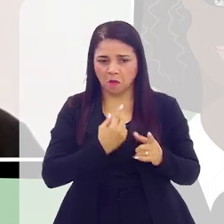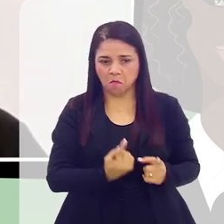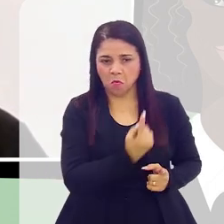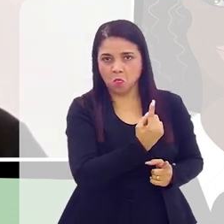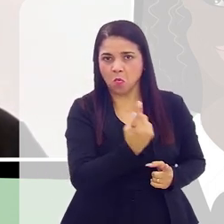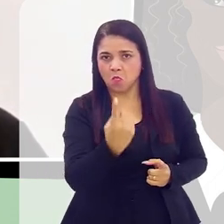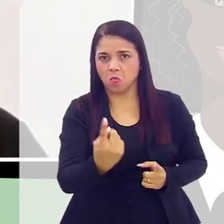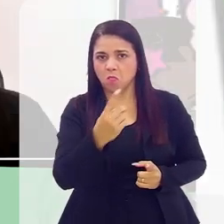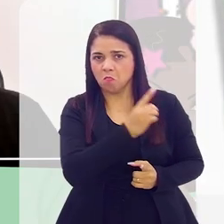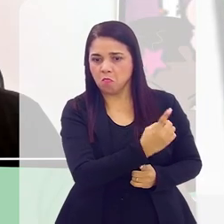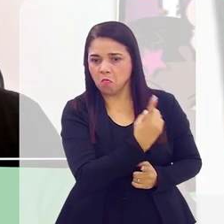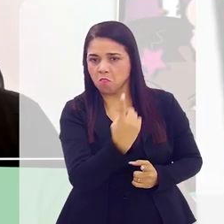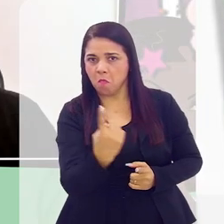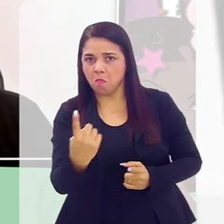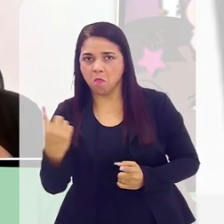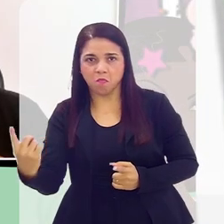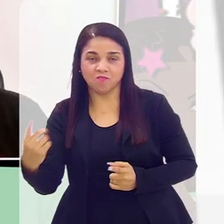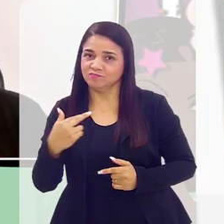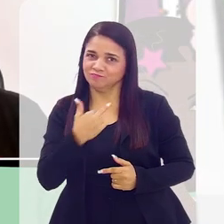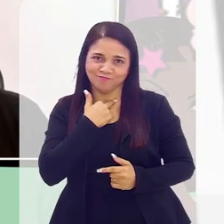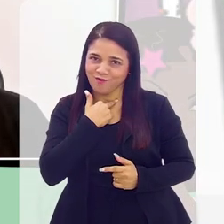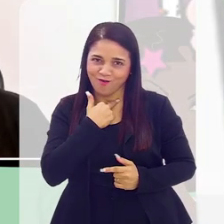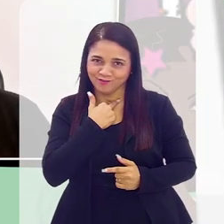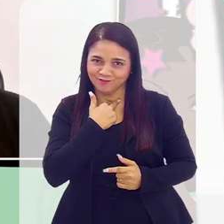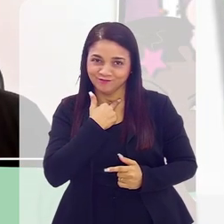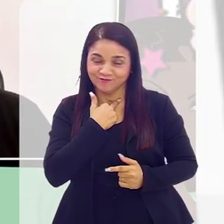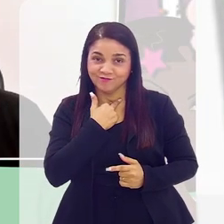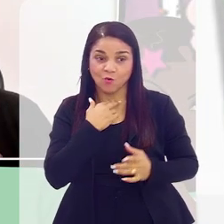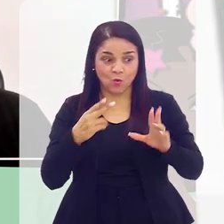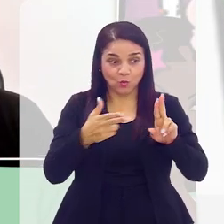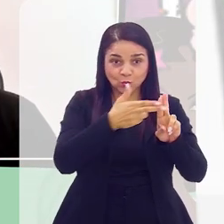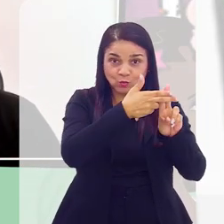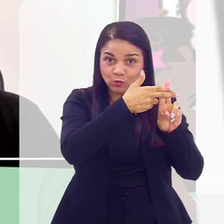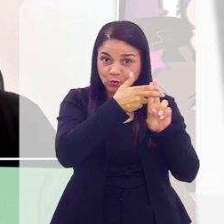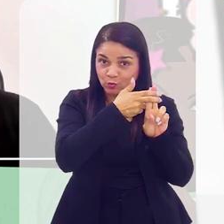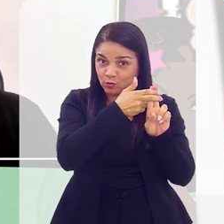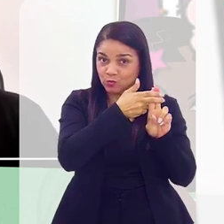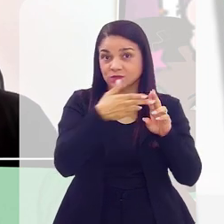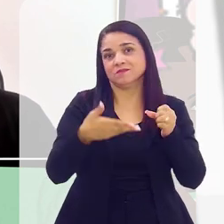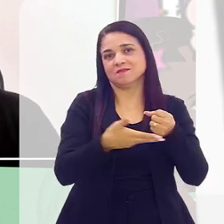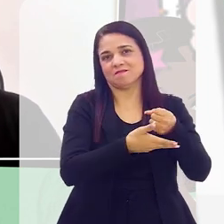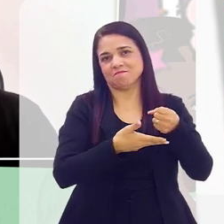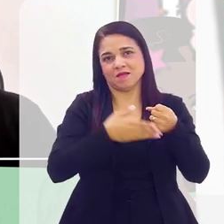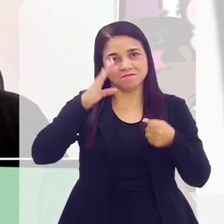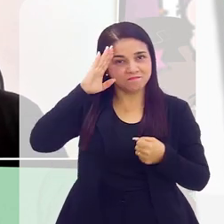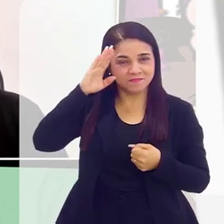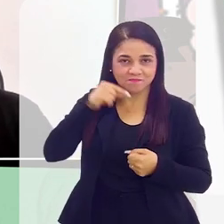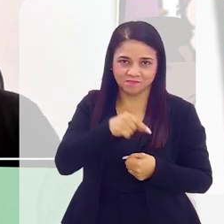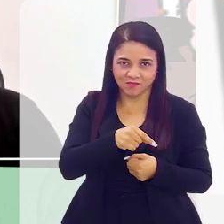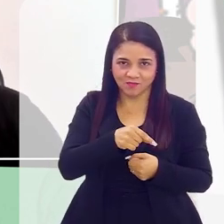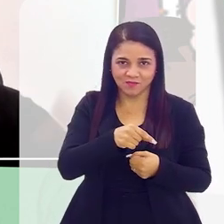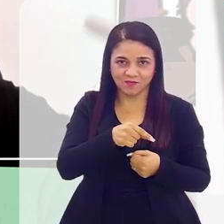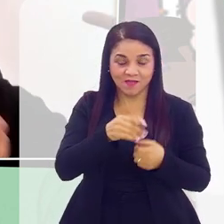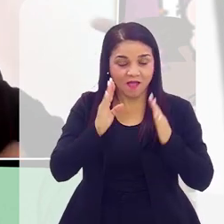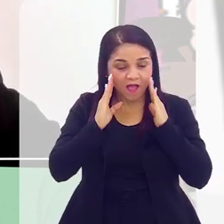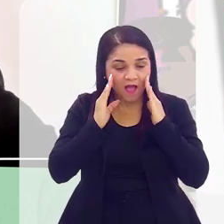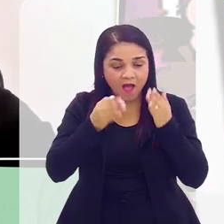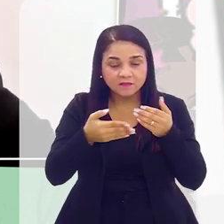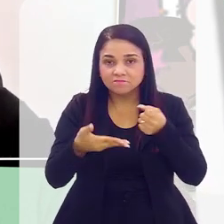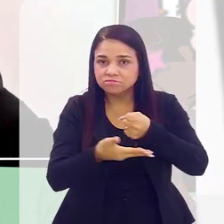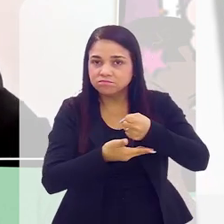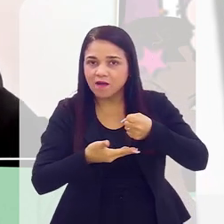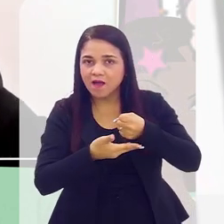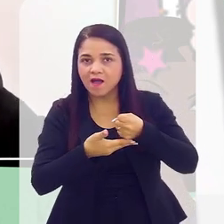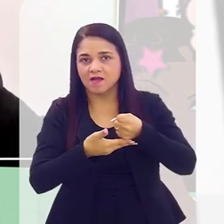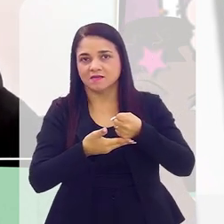separado da atenção à saúde pública. O SUS é a nossa grande base. A atenção primária é